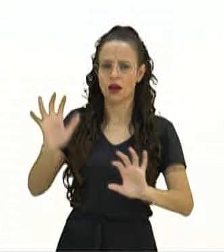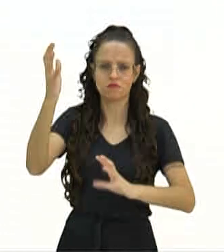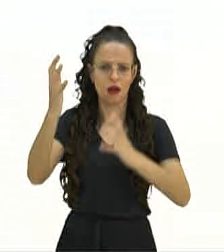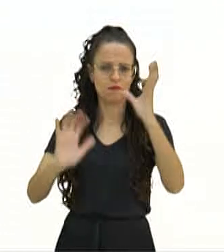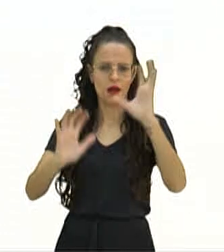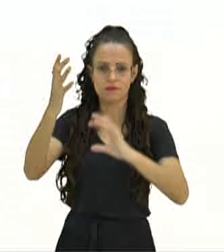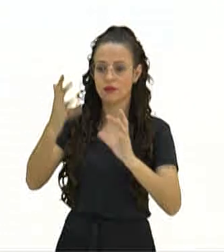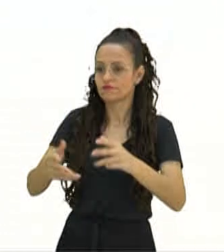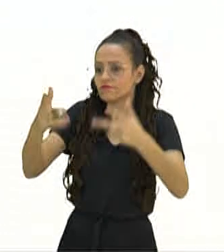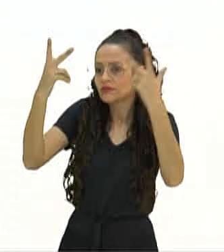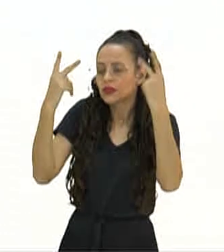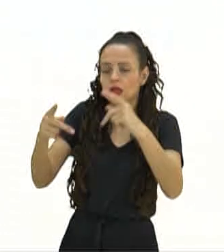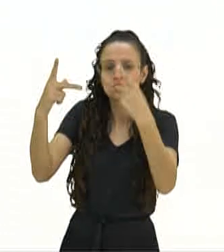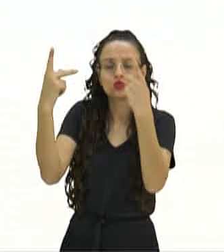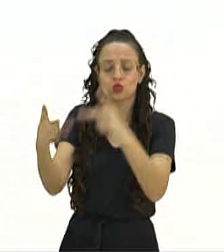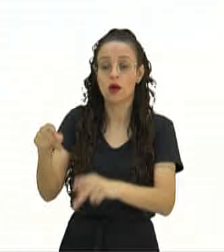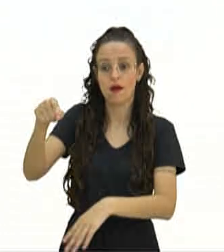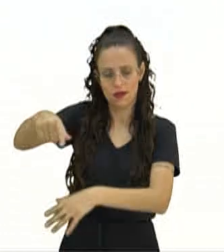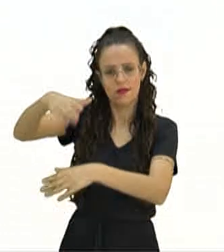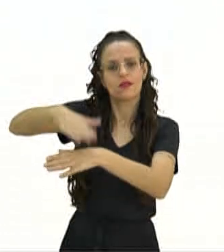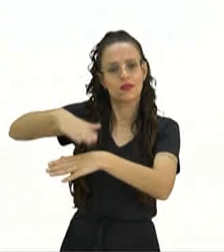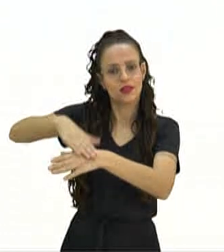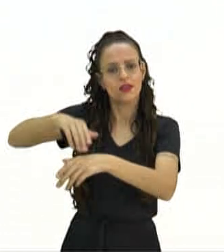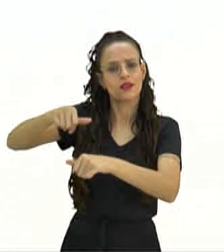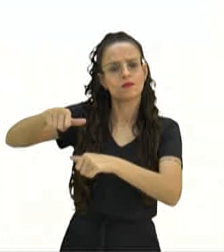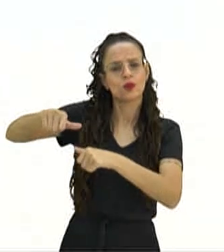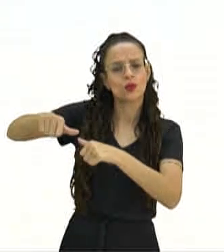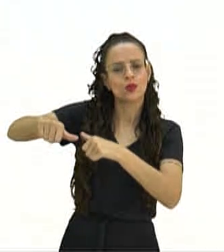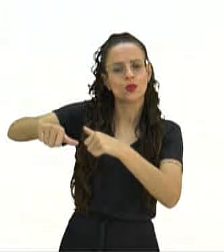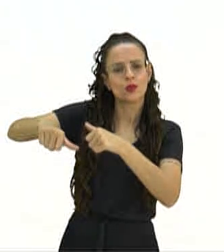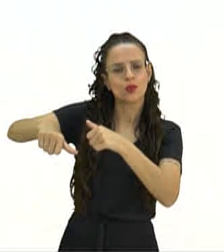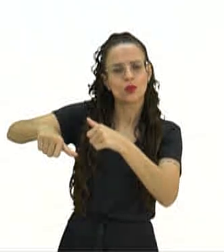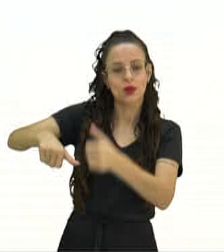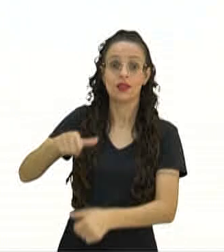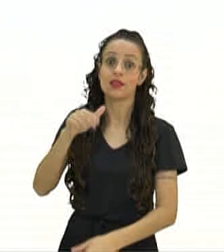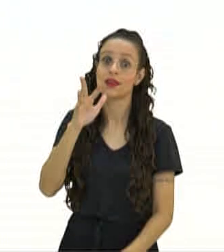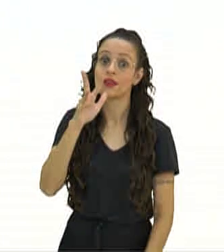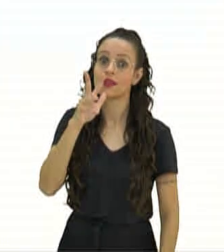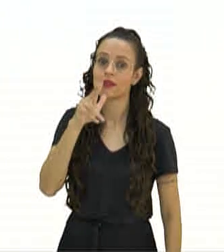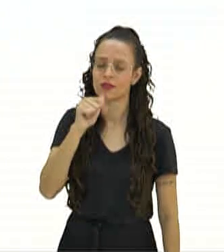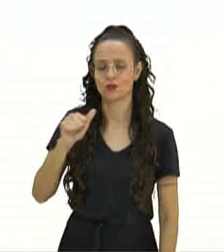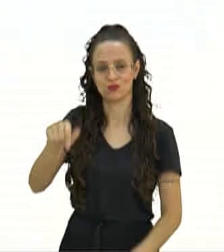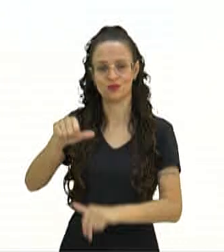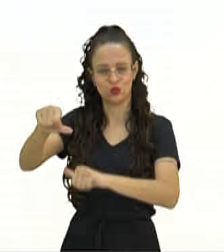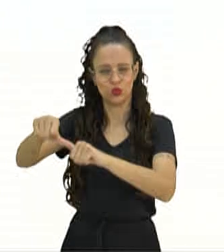espaço geográfico que vão alterar lentamente essa paisagem,